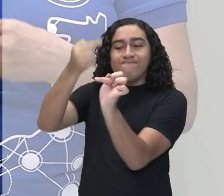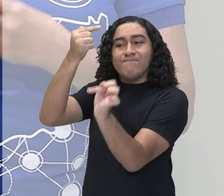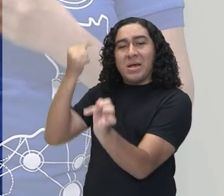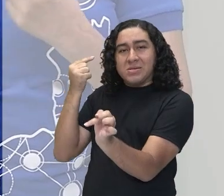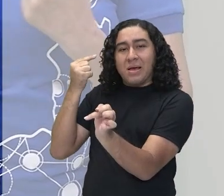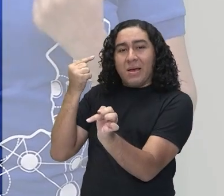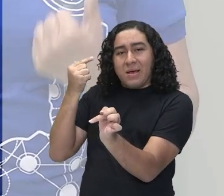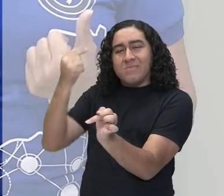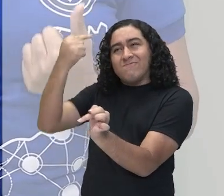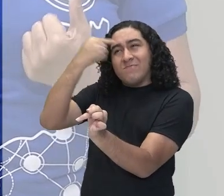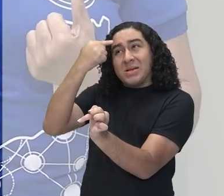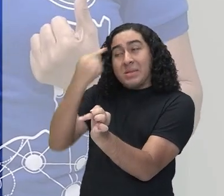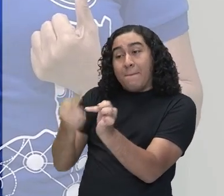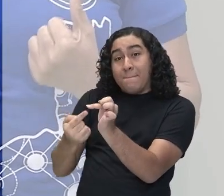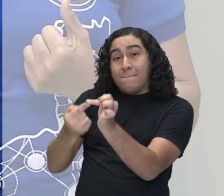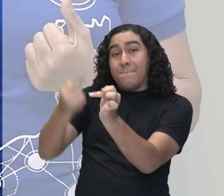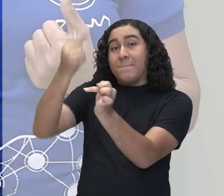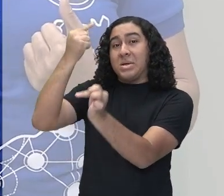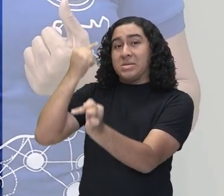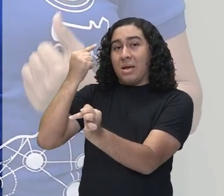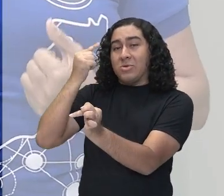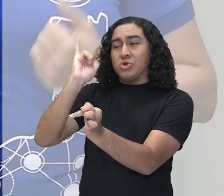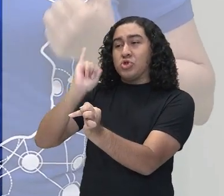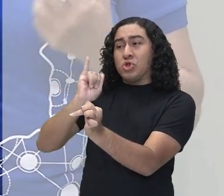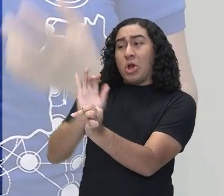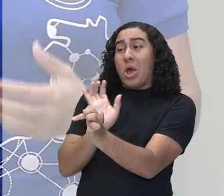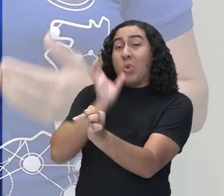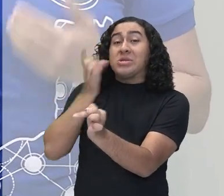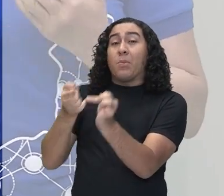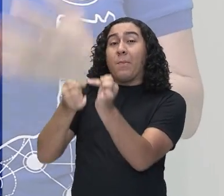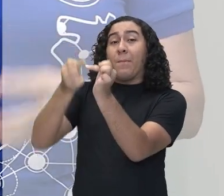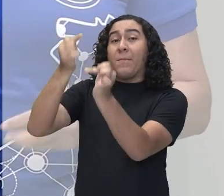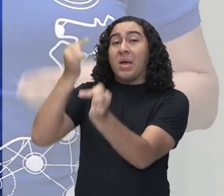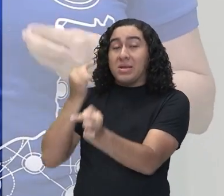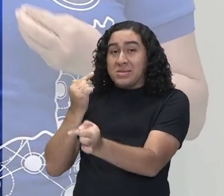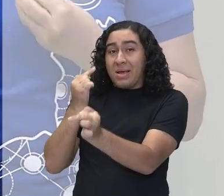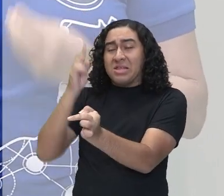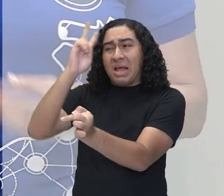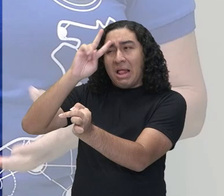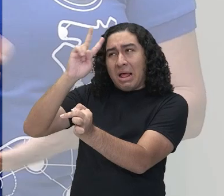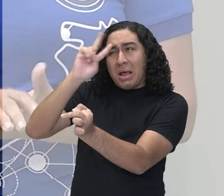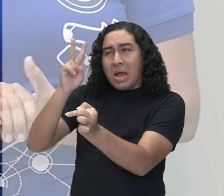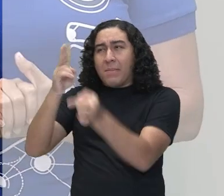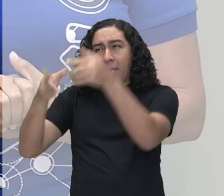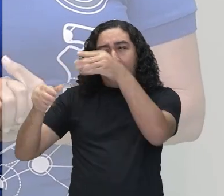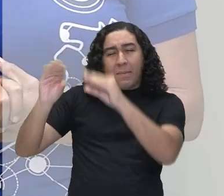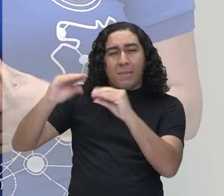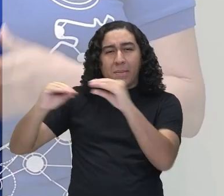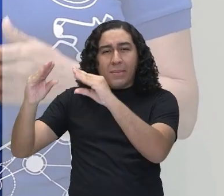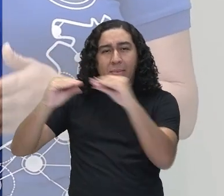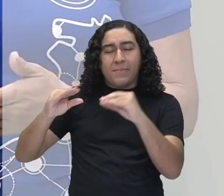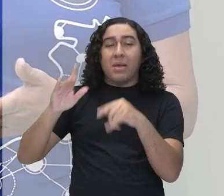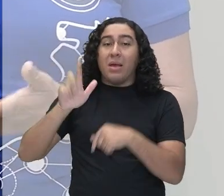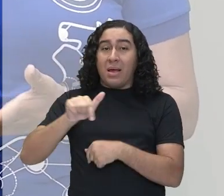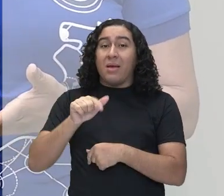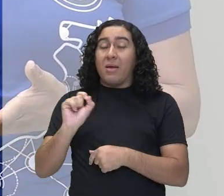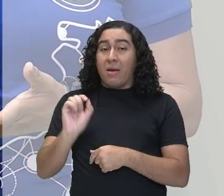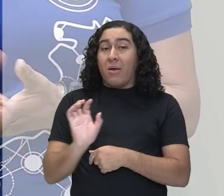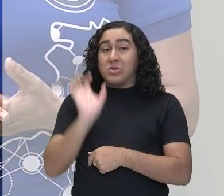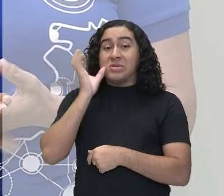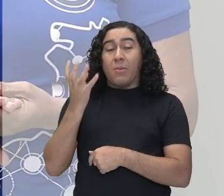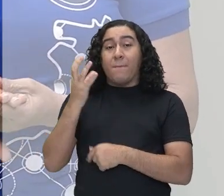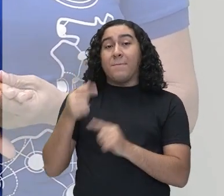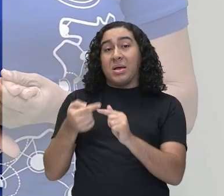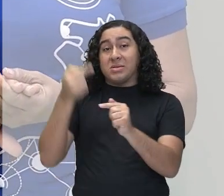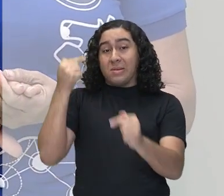dão uma viajada para o passado, né? Aí vão também contar suas histórias que já ocorreram,